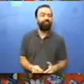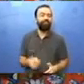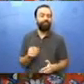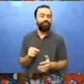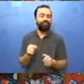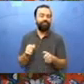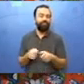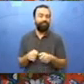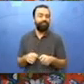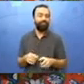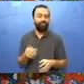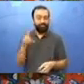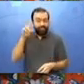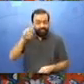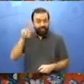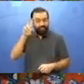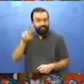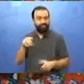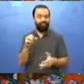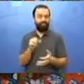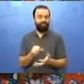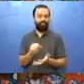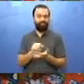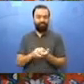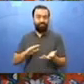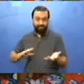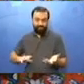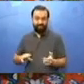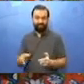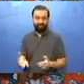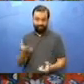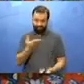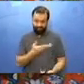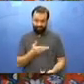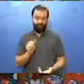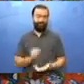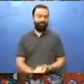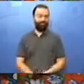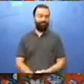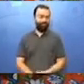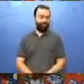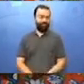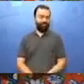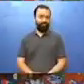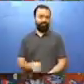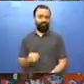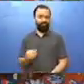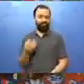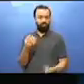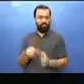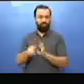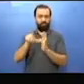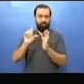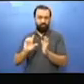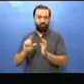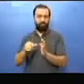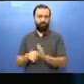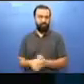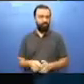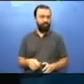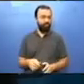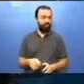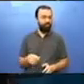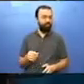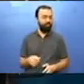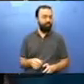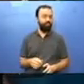A retomada da tarefa, não é verdade? Então, vamos fazer a nossa retomada da tarefa. Ontem, vocês fizeram a